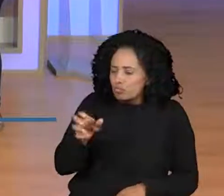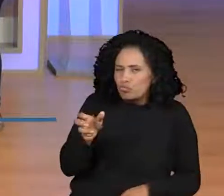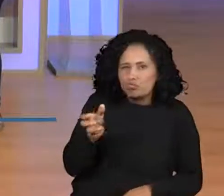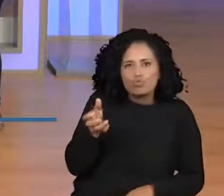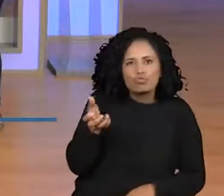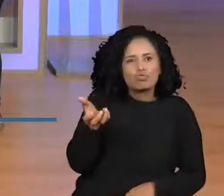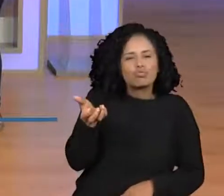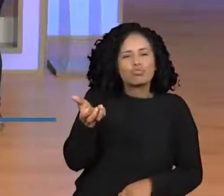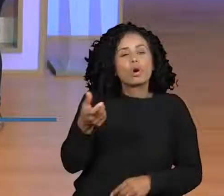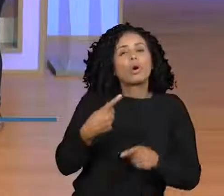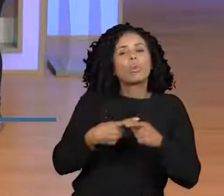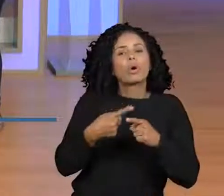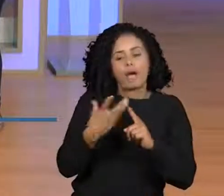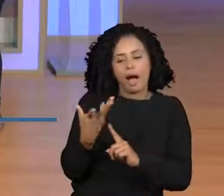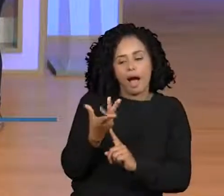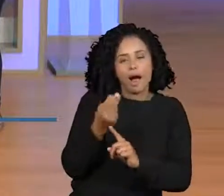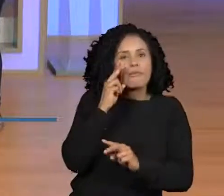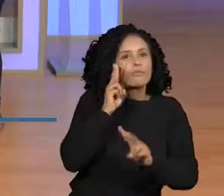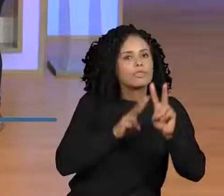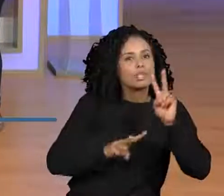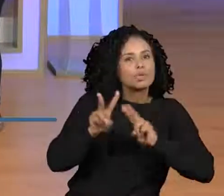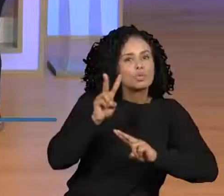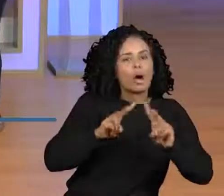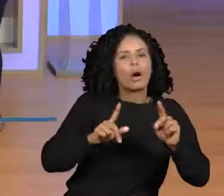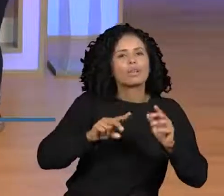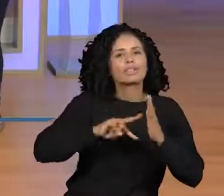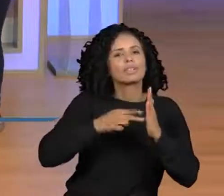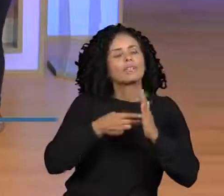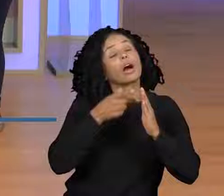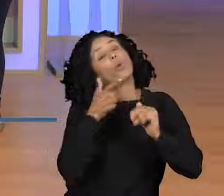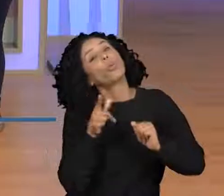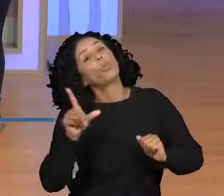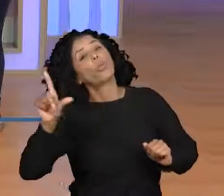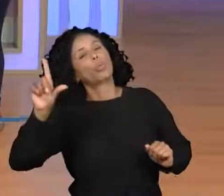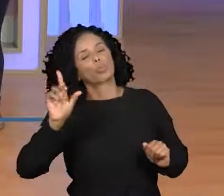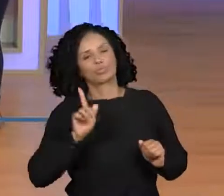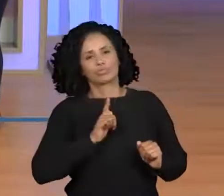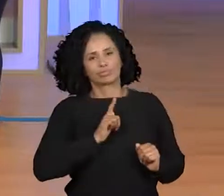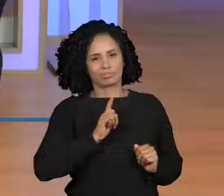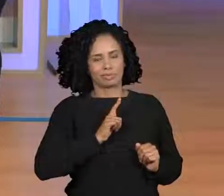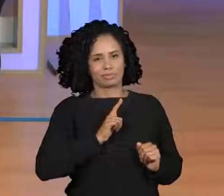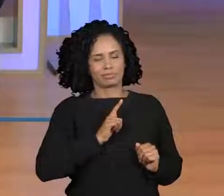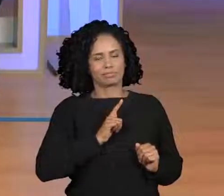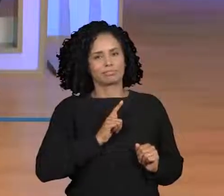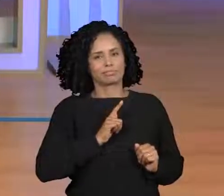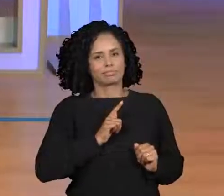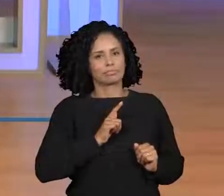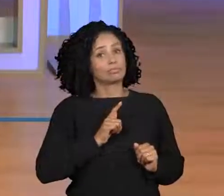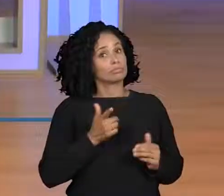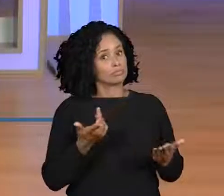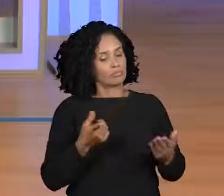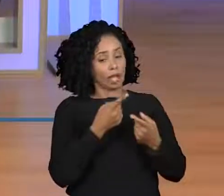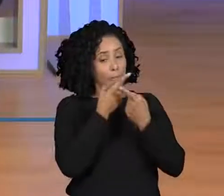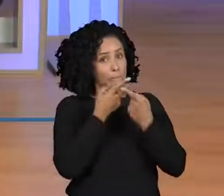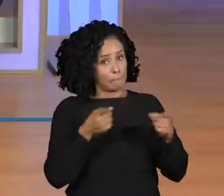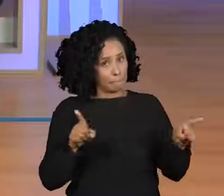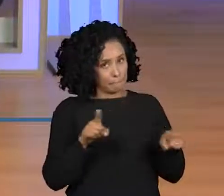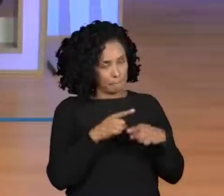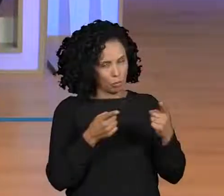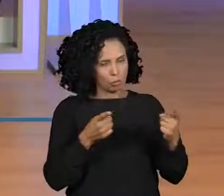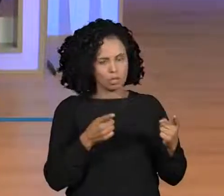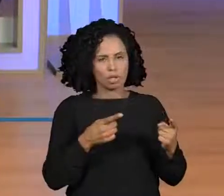em artes visuais tem outro significado também o volume. Na música, a